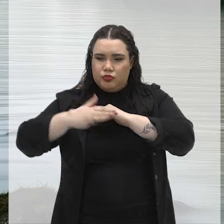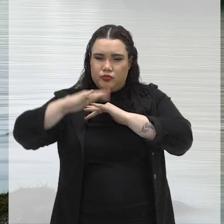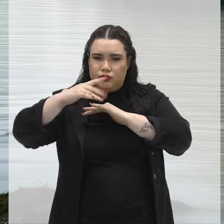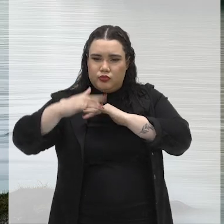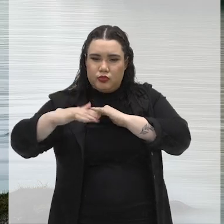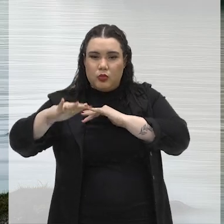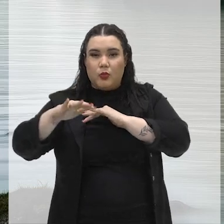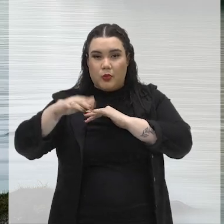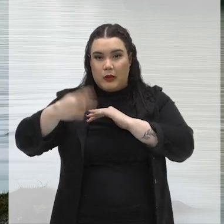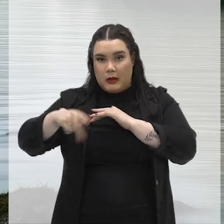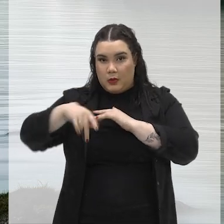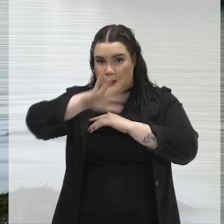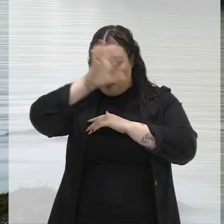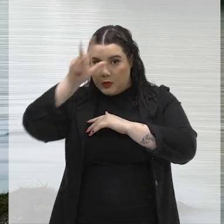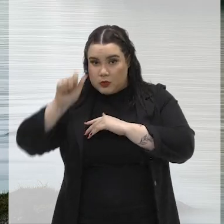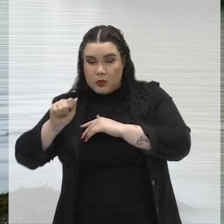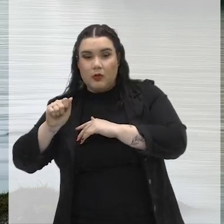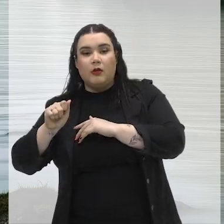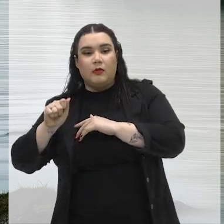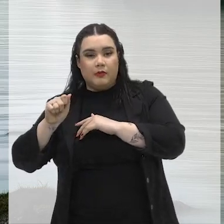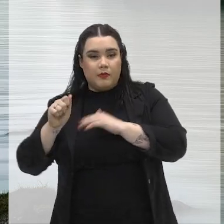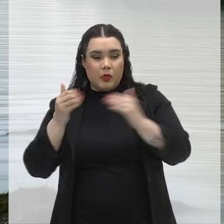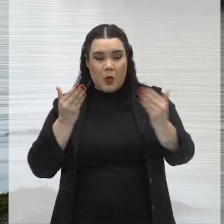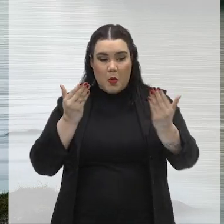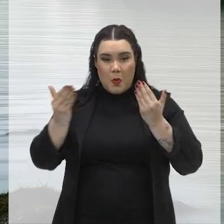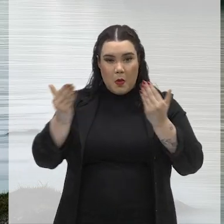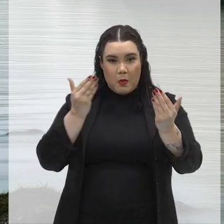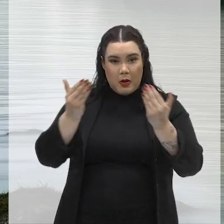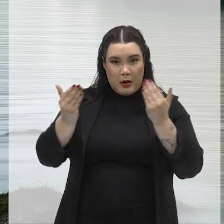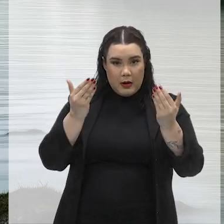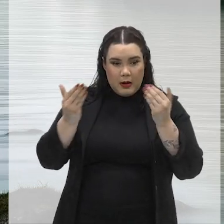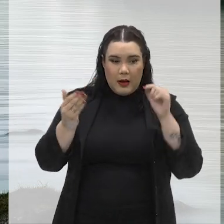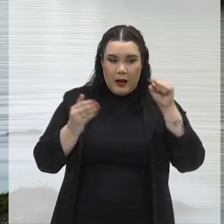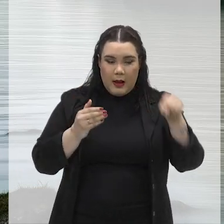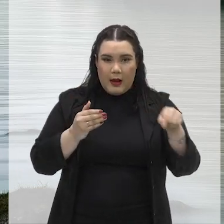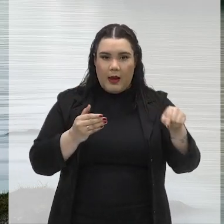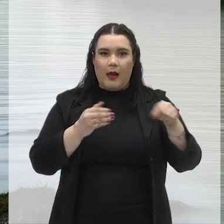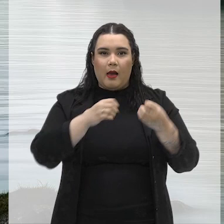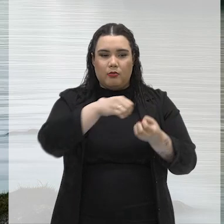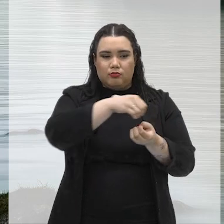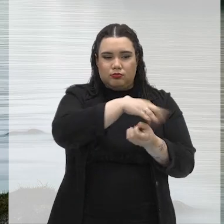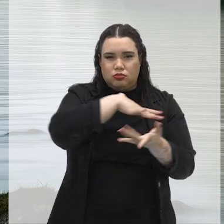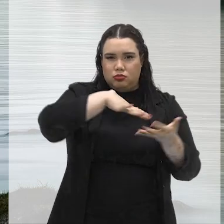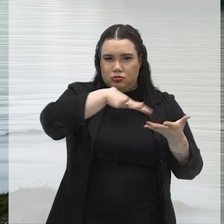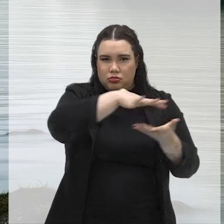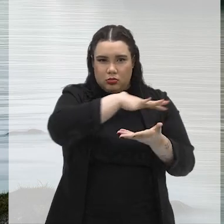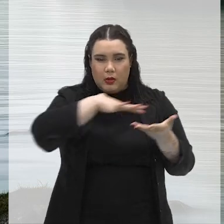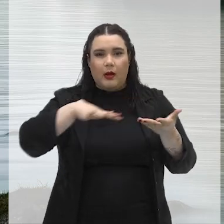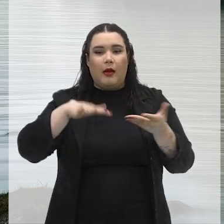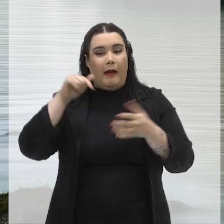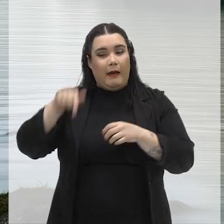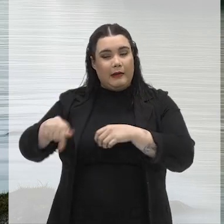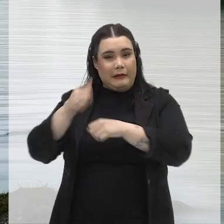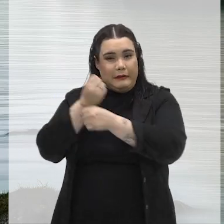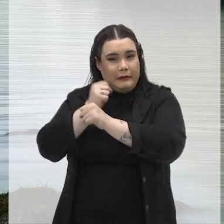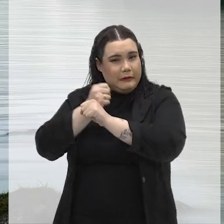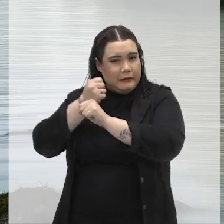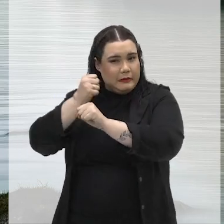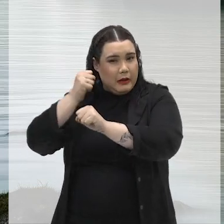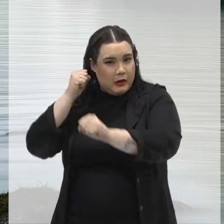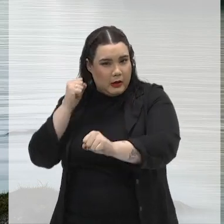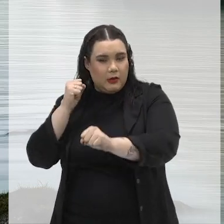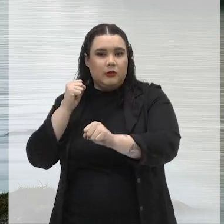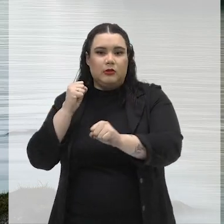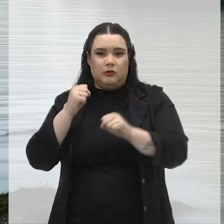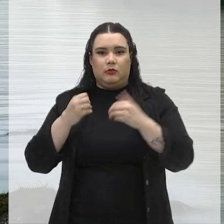vida na Terra teria começado num pequeno detalhe, tá, pessoal? Então, se nós pudéssemos medir aí